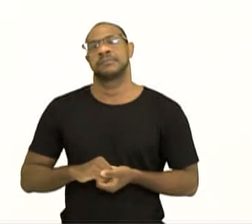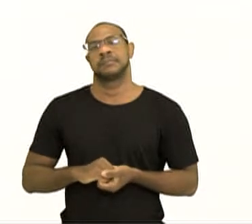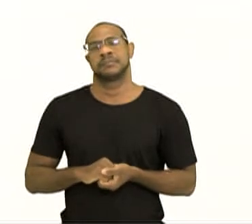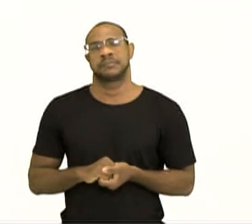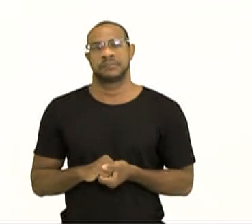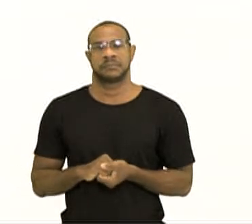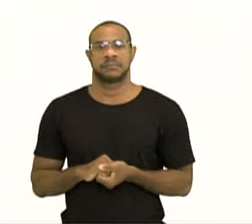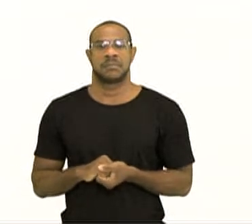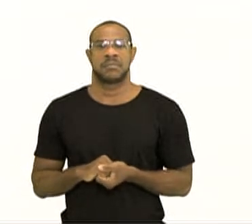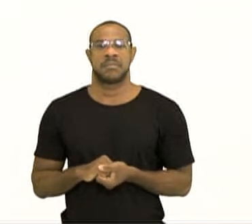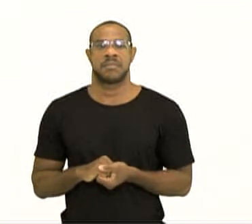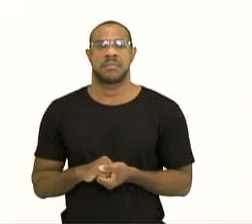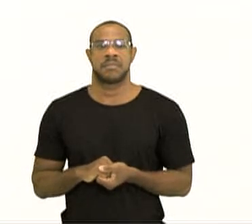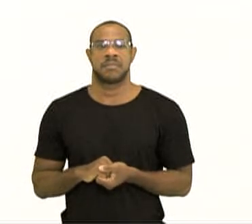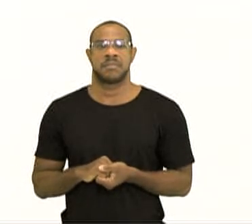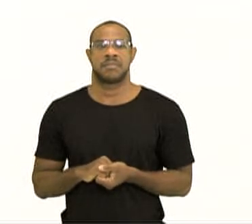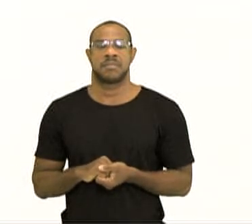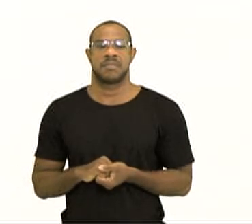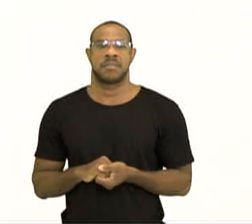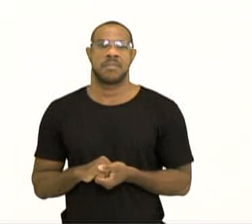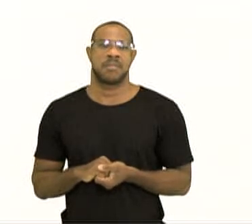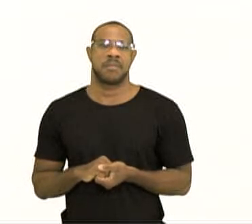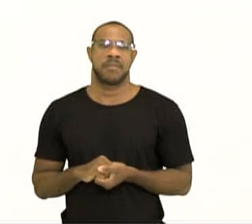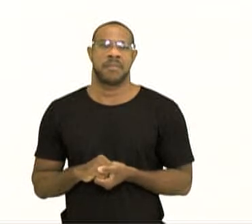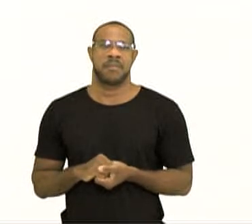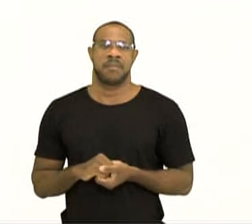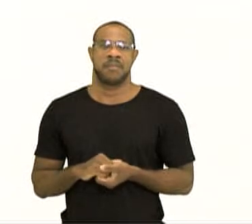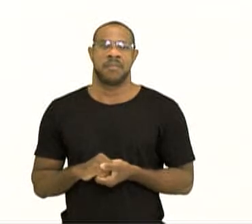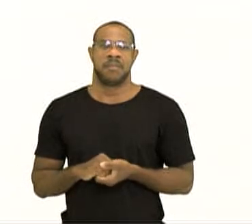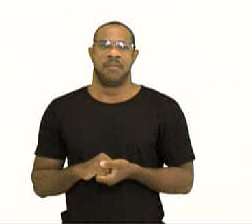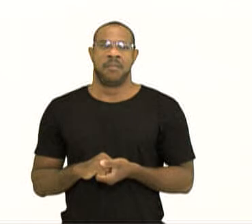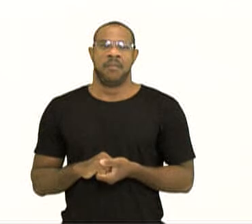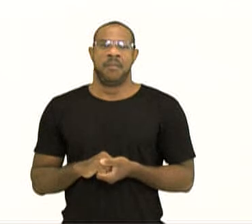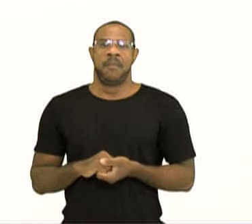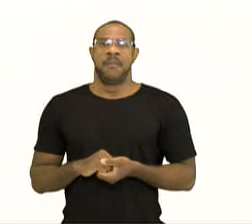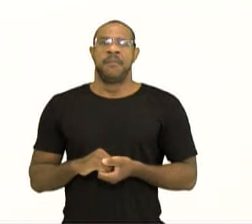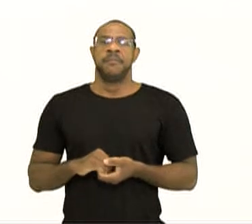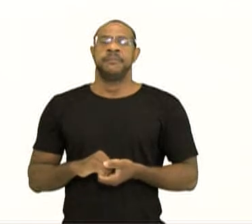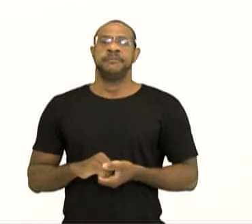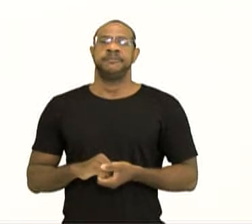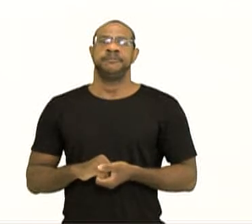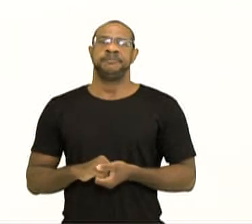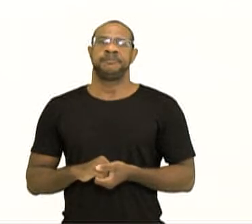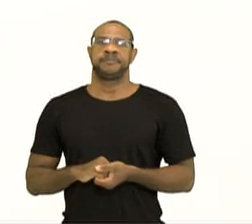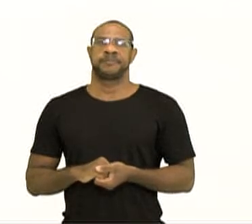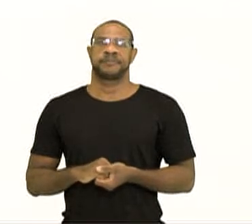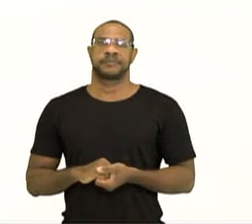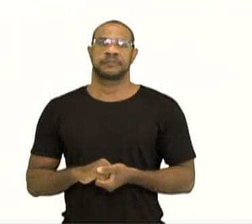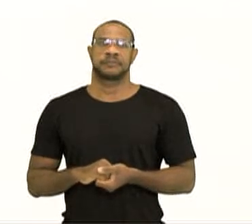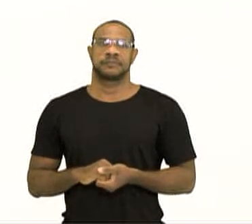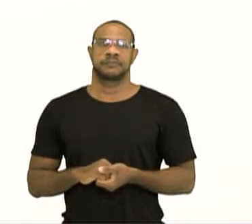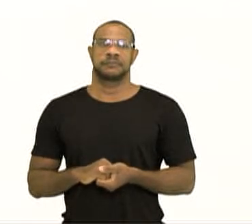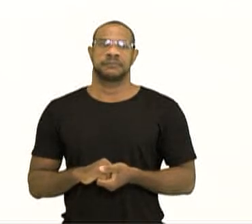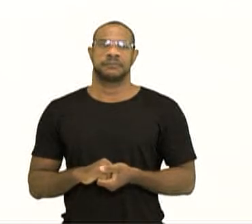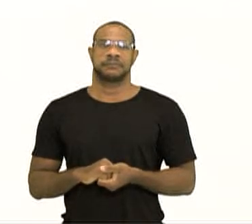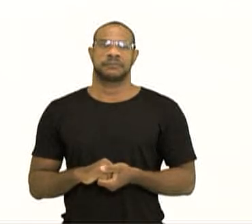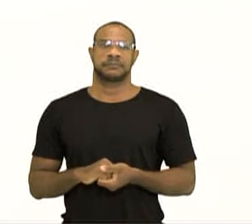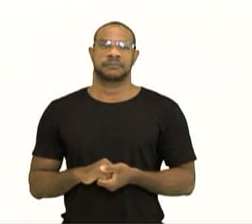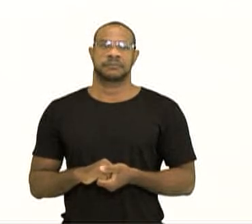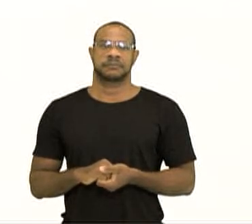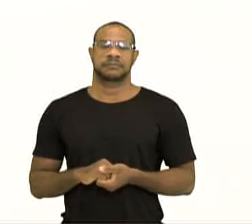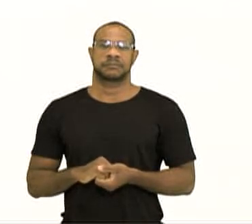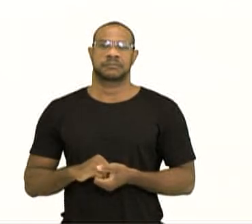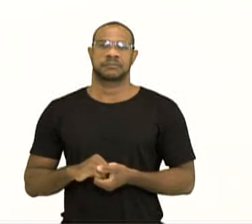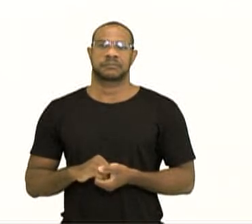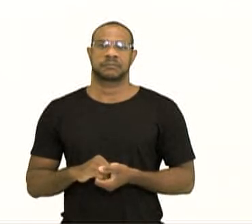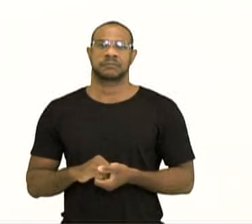more and mustn't commit any violations. Maybe I should ask my father to help me out. He must have practiced a lot.